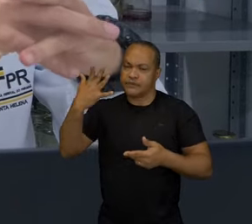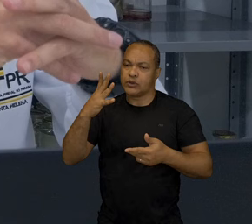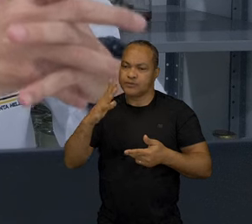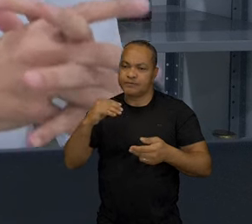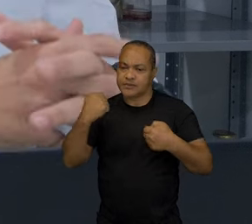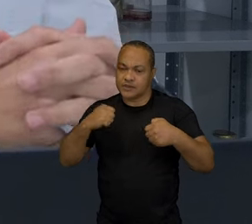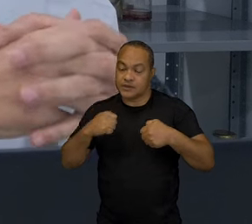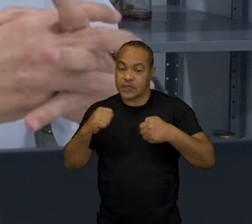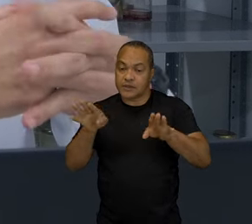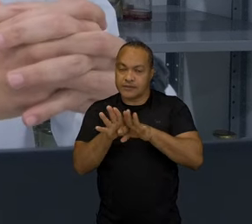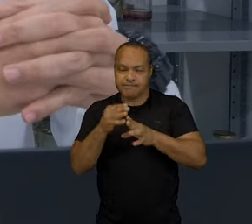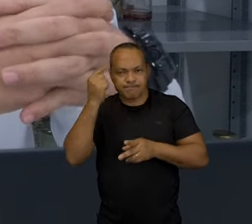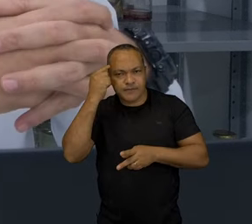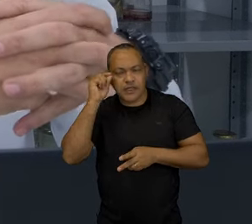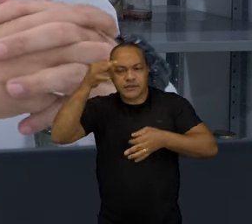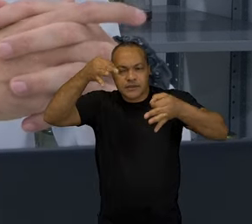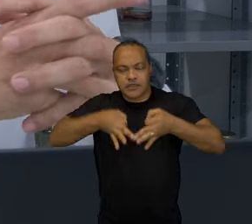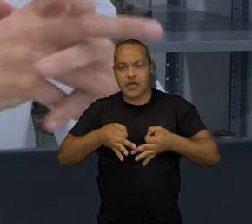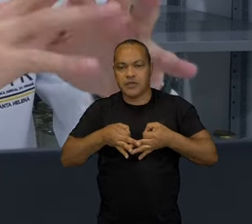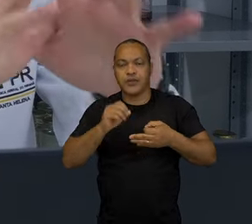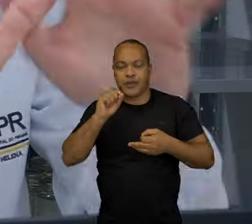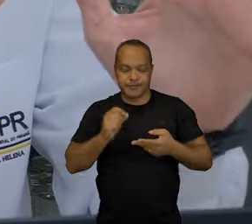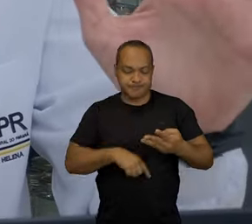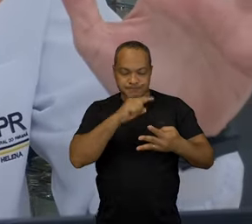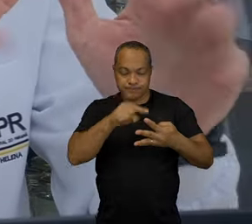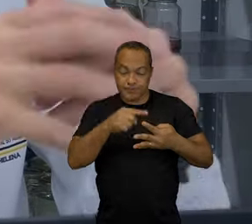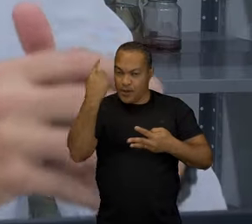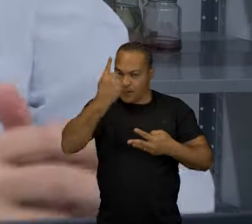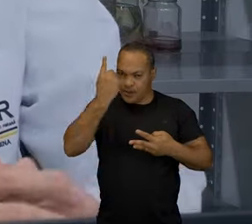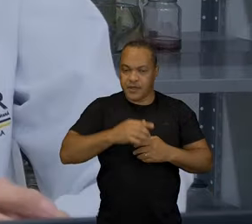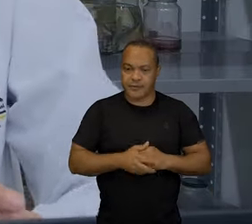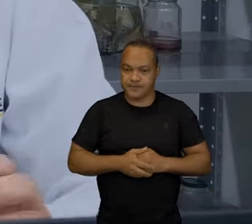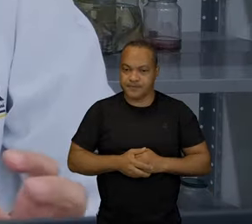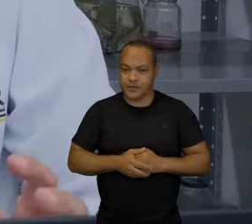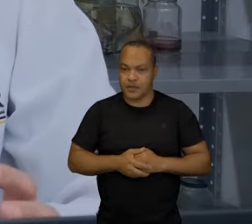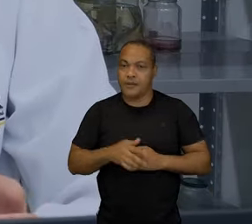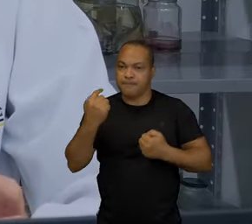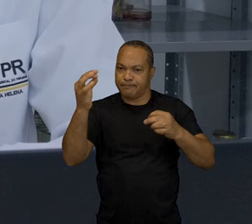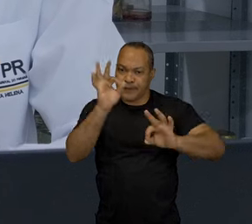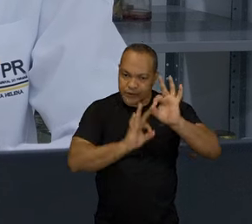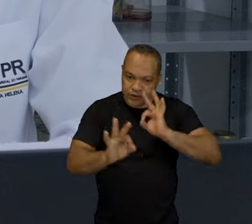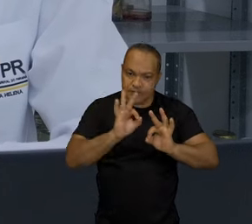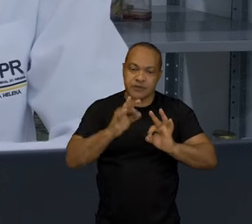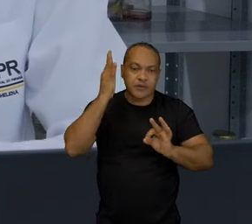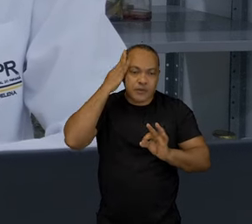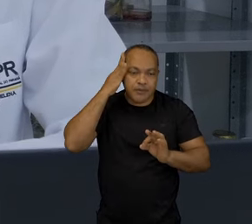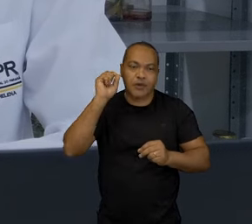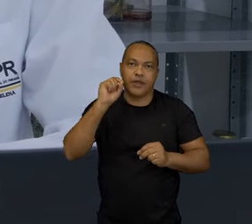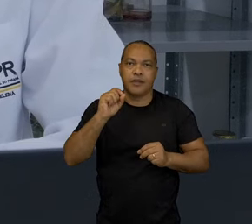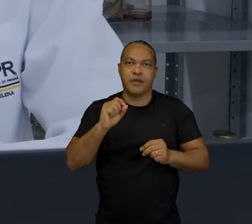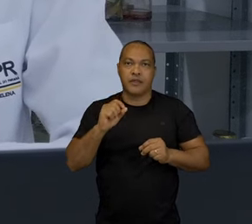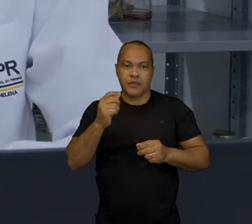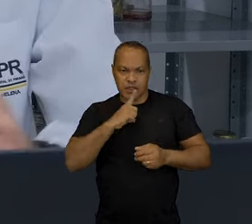que é necessário levar em consideração. Primeiro ponto é planejamento. Tem que levar em consideração